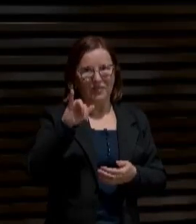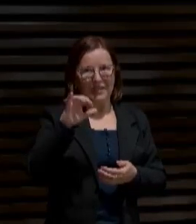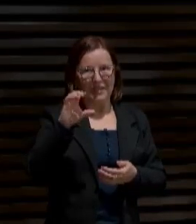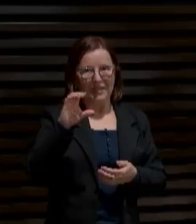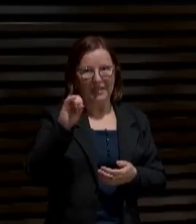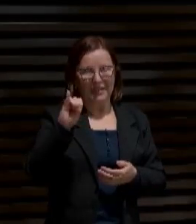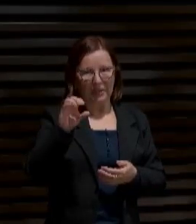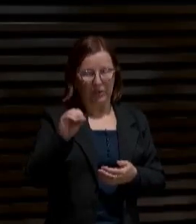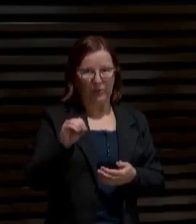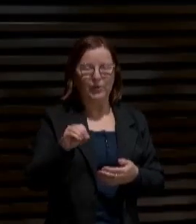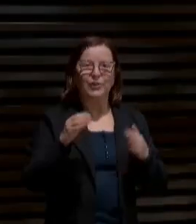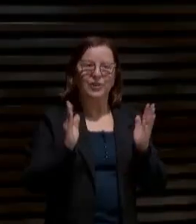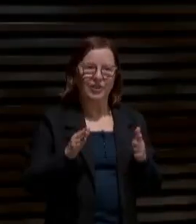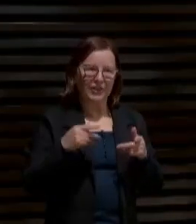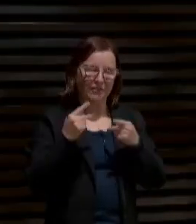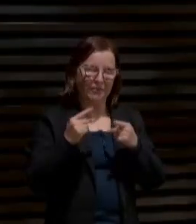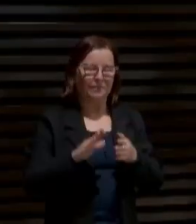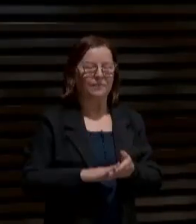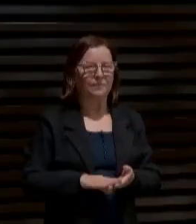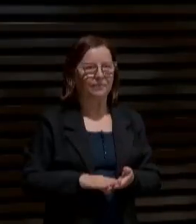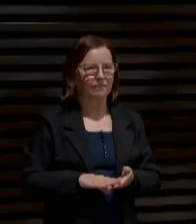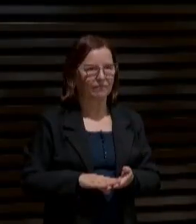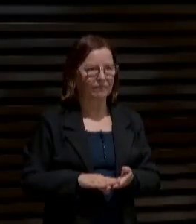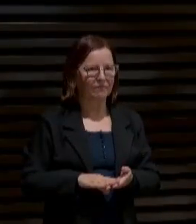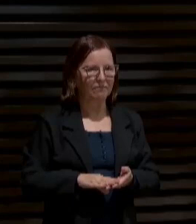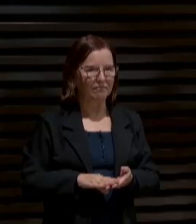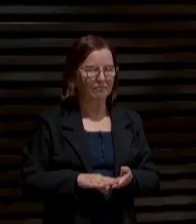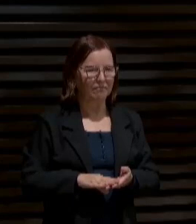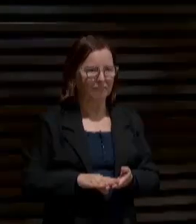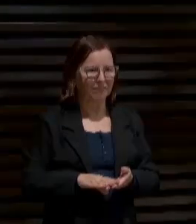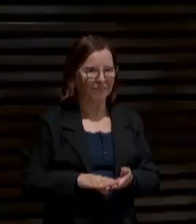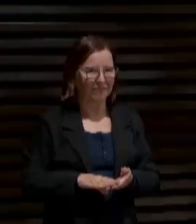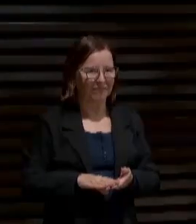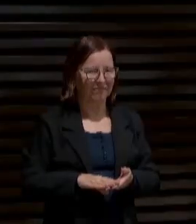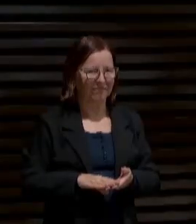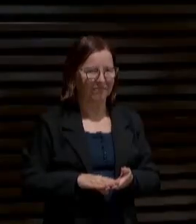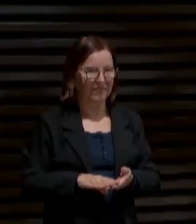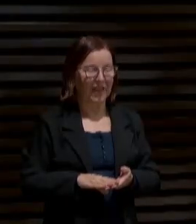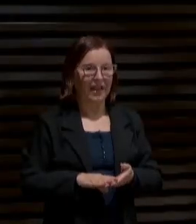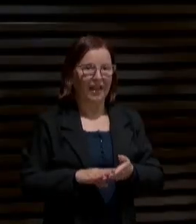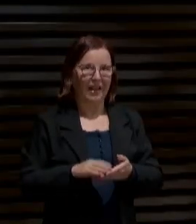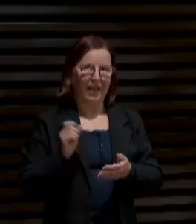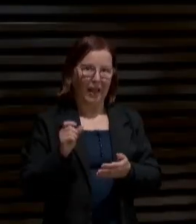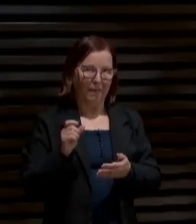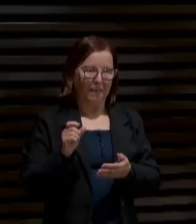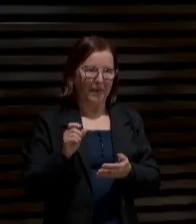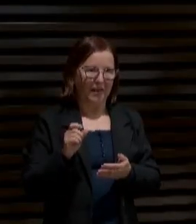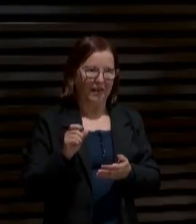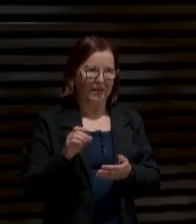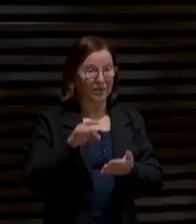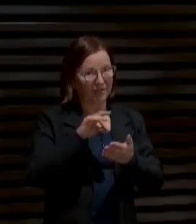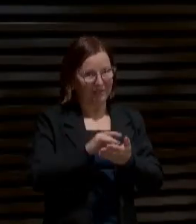aqui você vai tirar esse poder aqui ó e você vai por privilégio porque no original essa palavra que pode ser